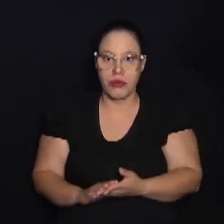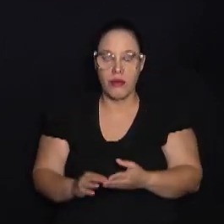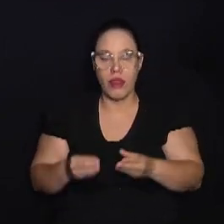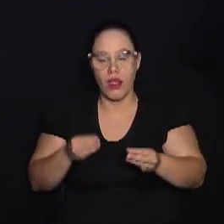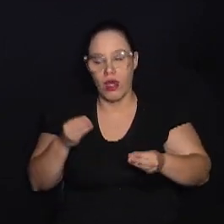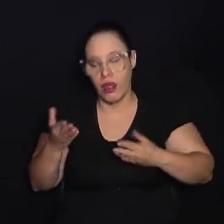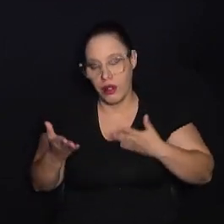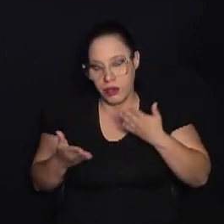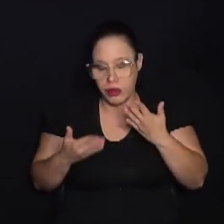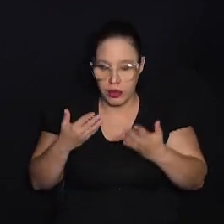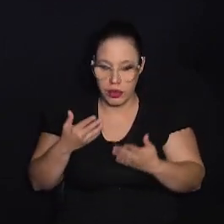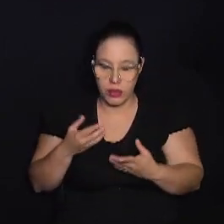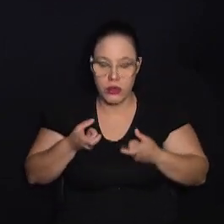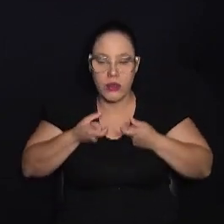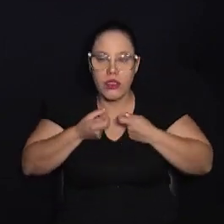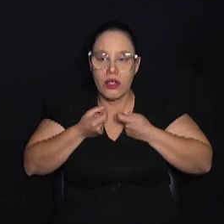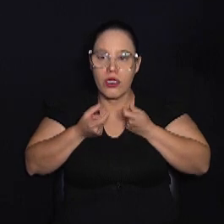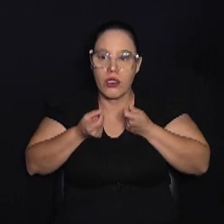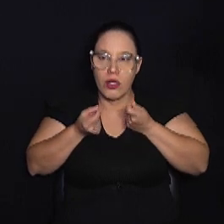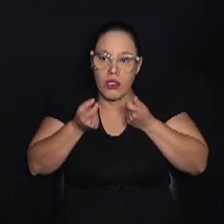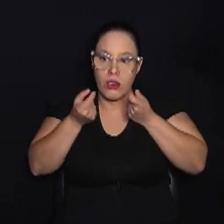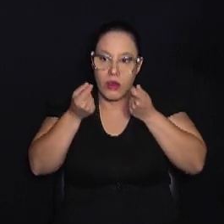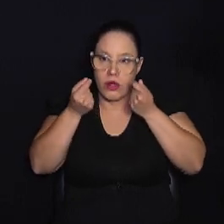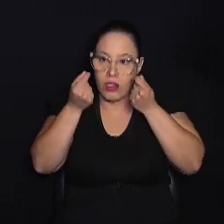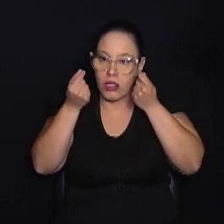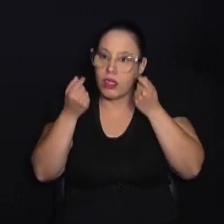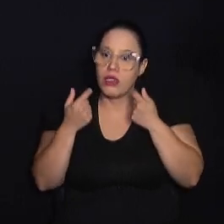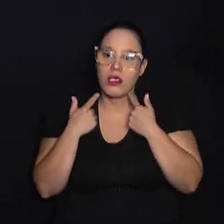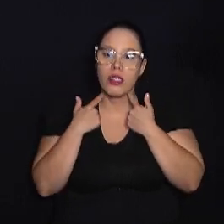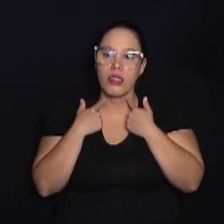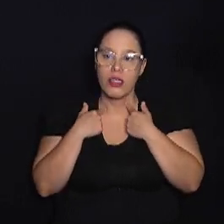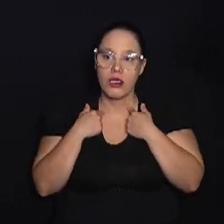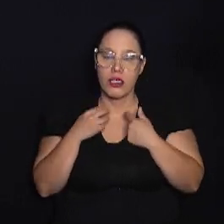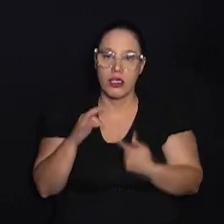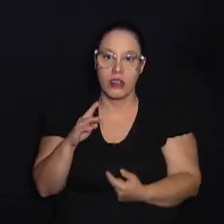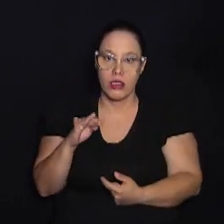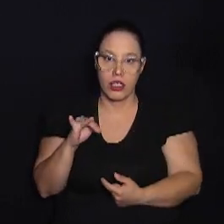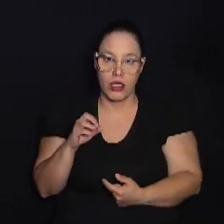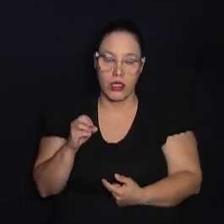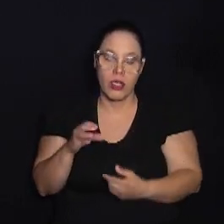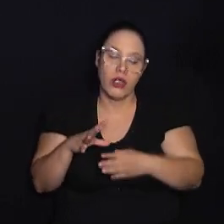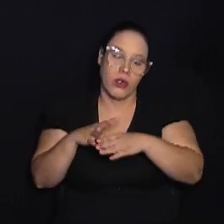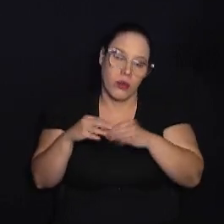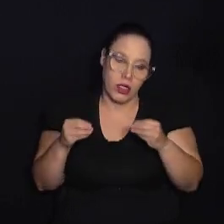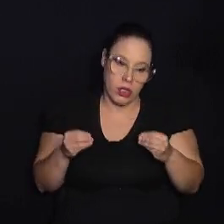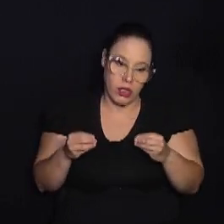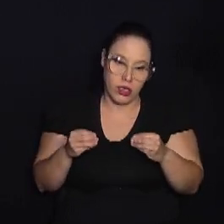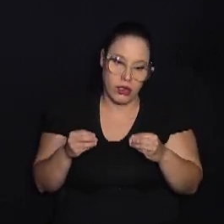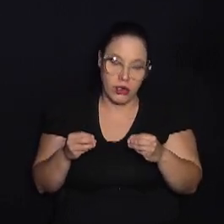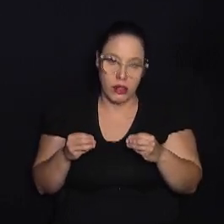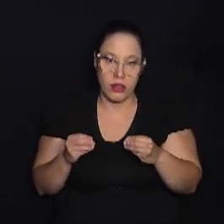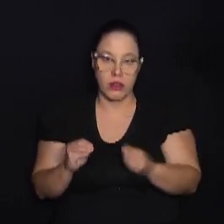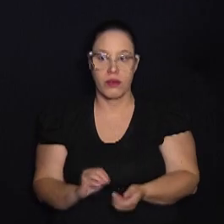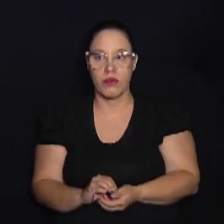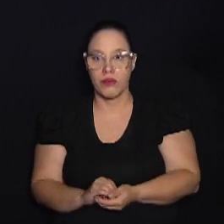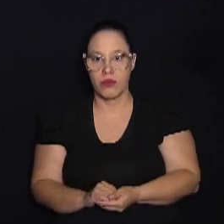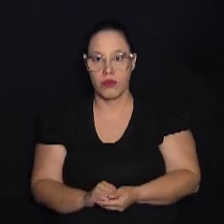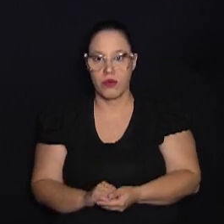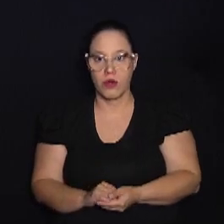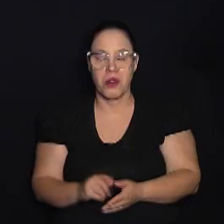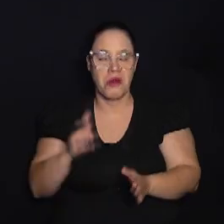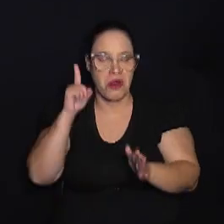as lesões que a gente são bem diferenciadas e tem uma chance de cura altíssima. Quanto antes que fizer o diagnóstico,